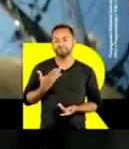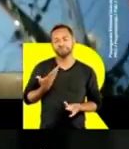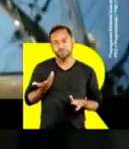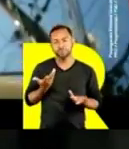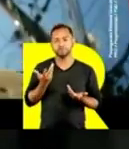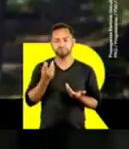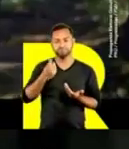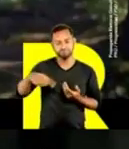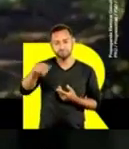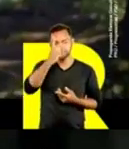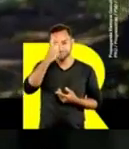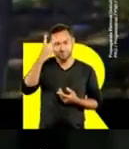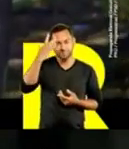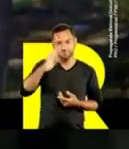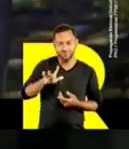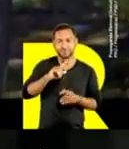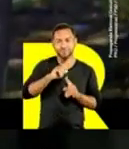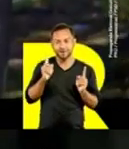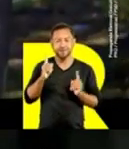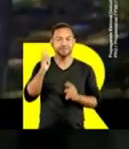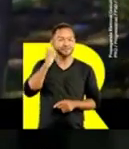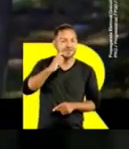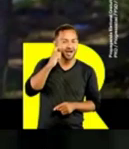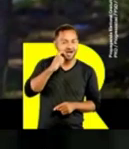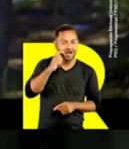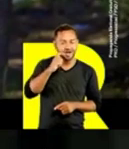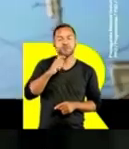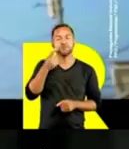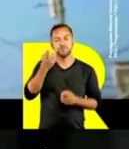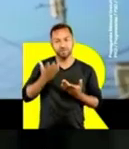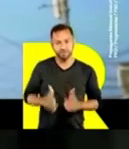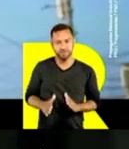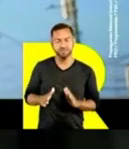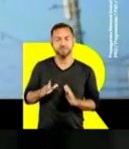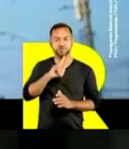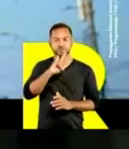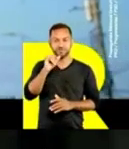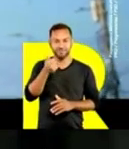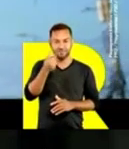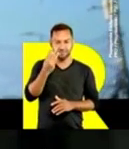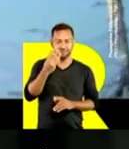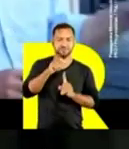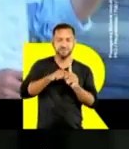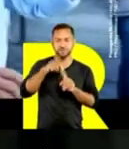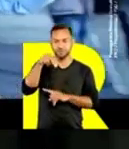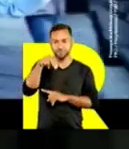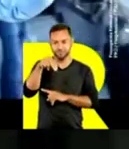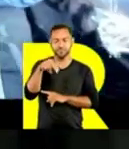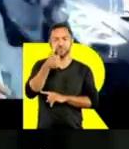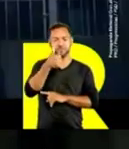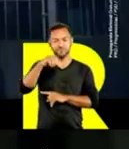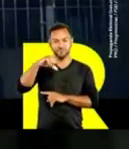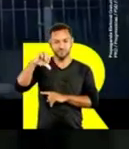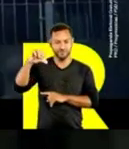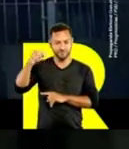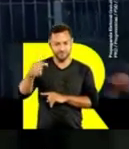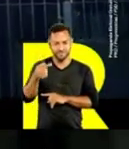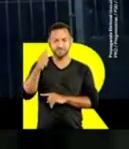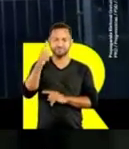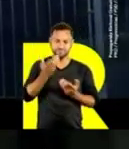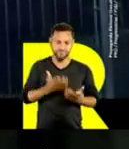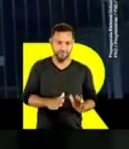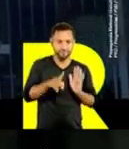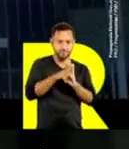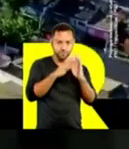Pois é, muita gente não sabe, mas Ricardo Luiz Reis Nunes, nascido em 13 de novembro de 1967, é cria